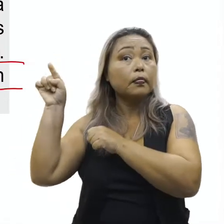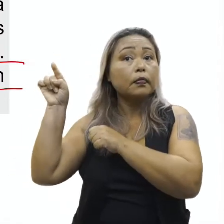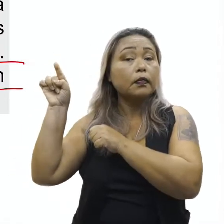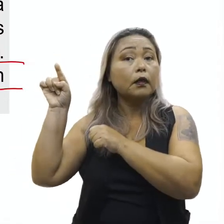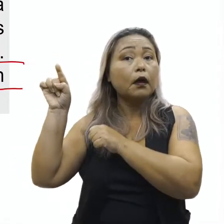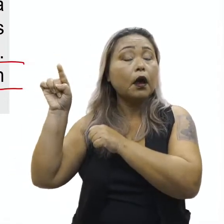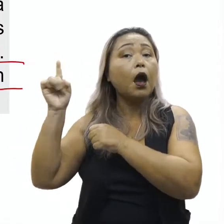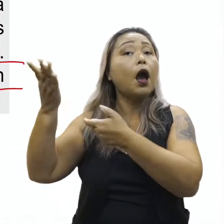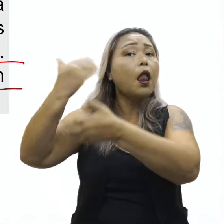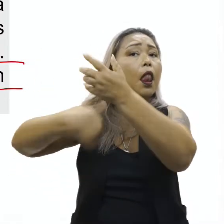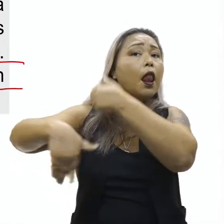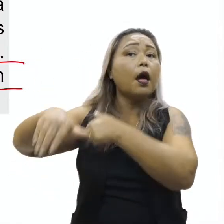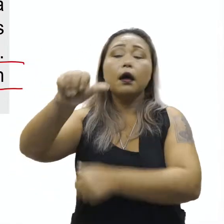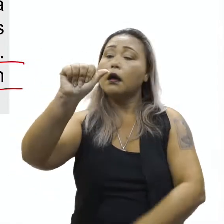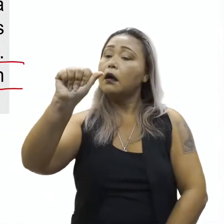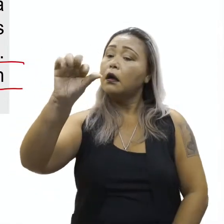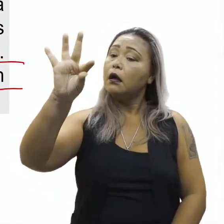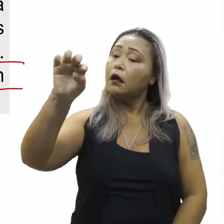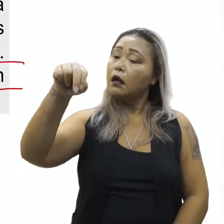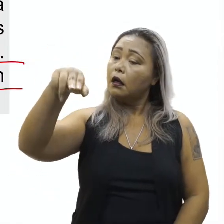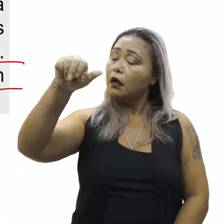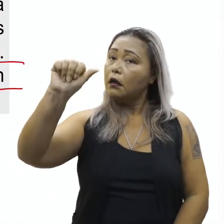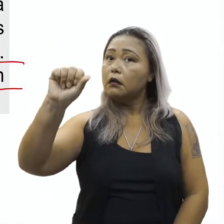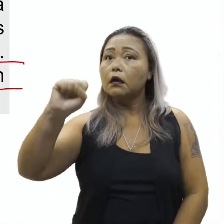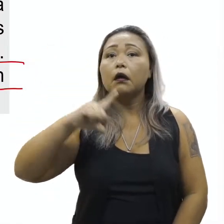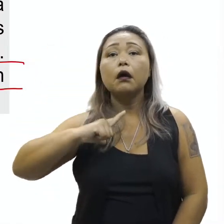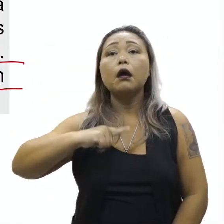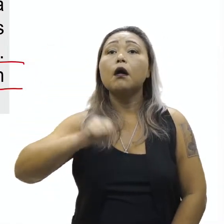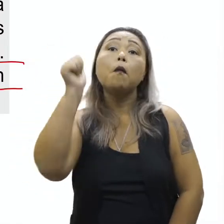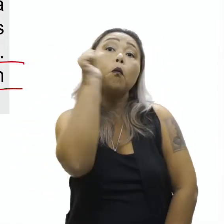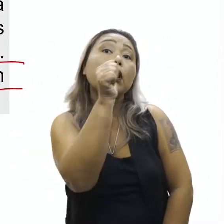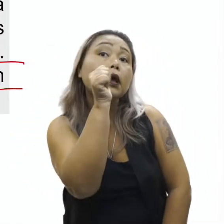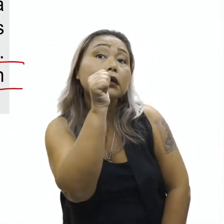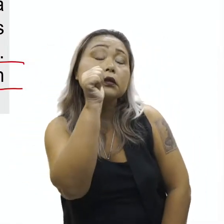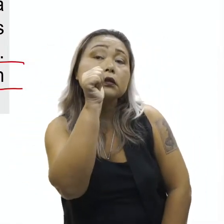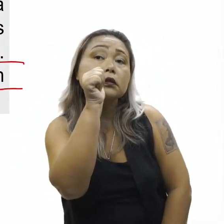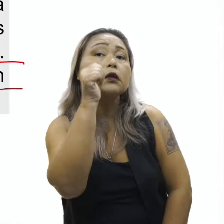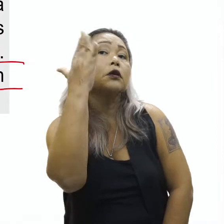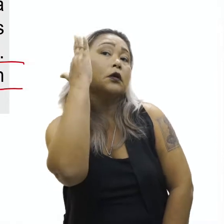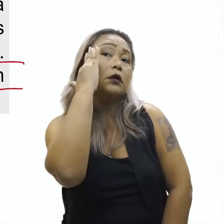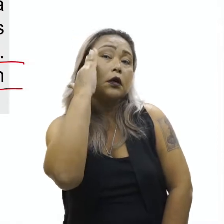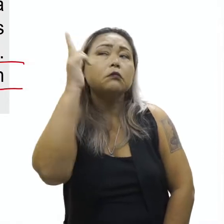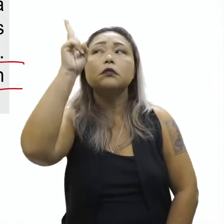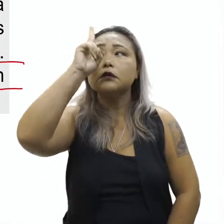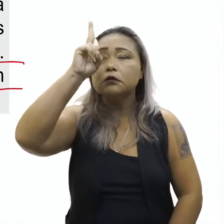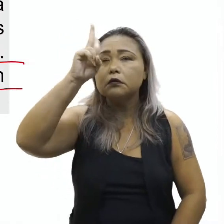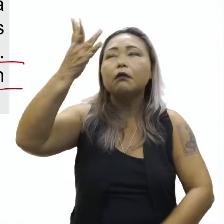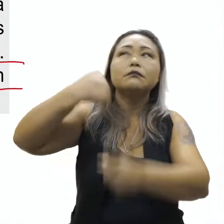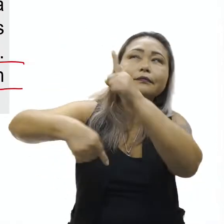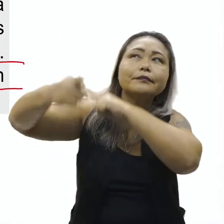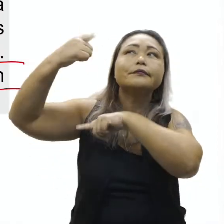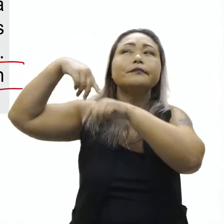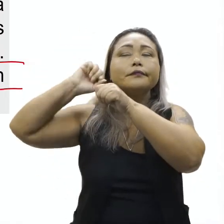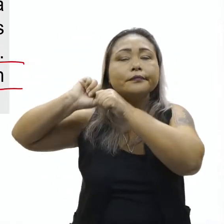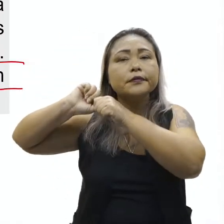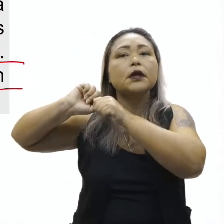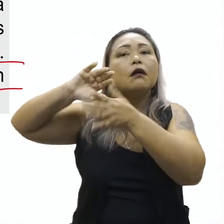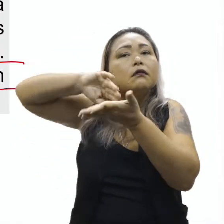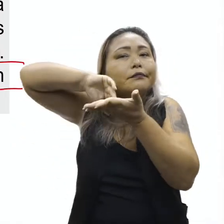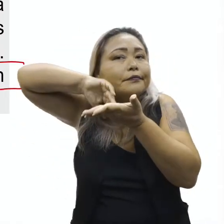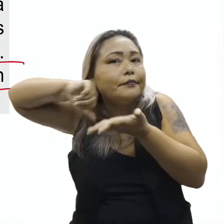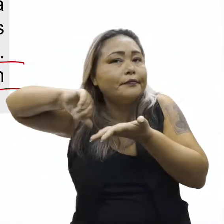contexto ateniense, certo? Então, mulheres, a gente já sabe que historicamente as mulheres foram excluídas